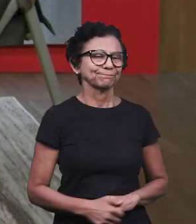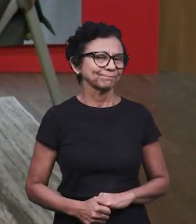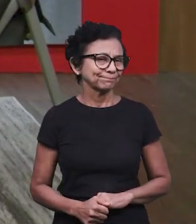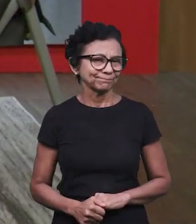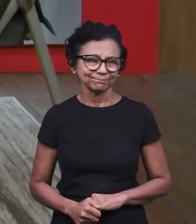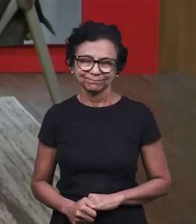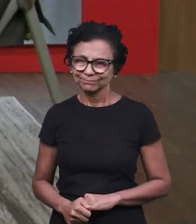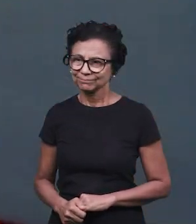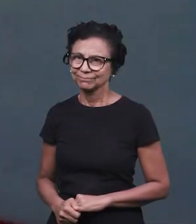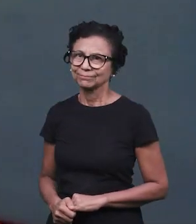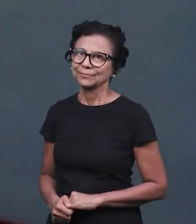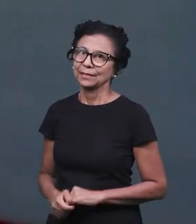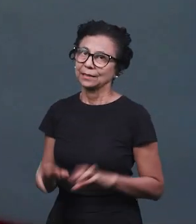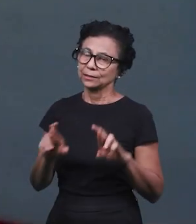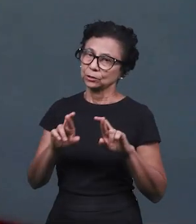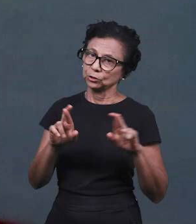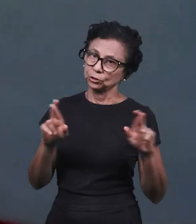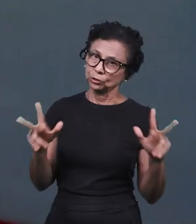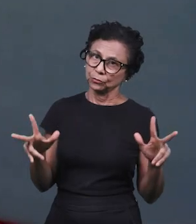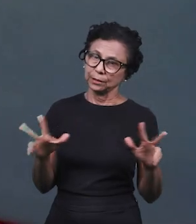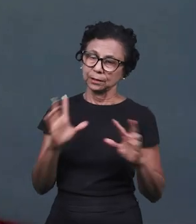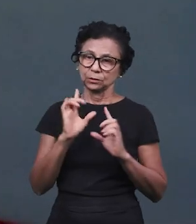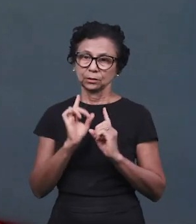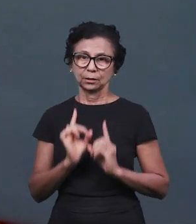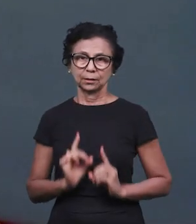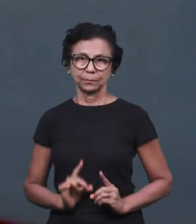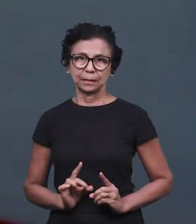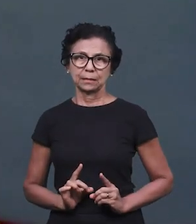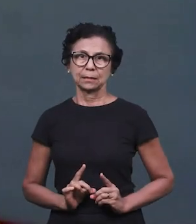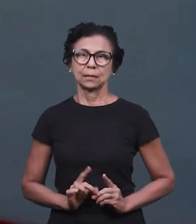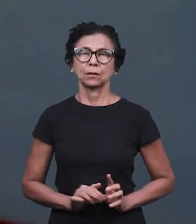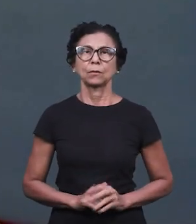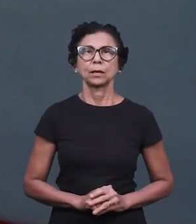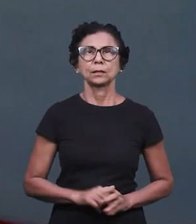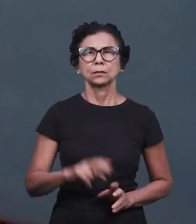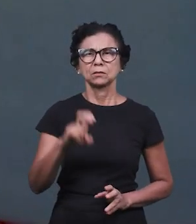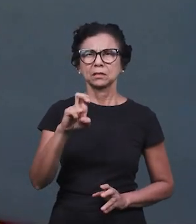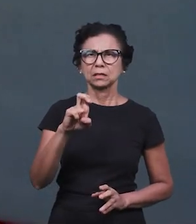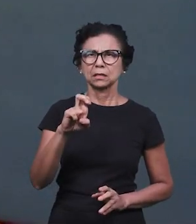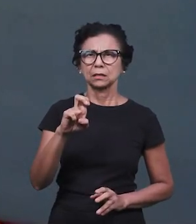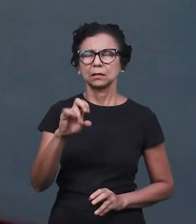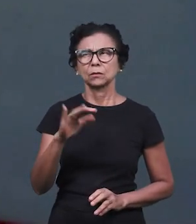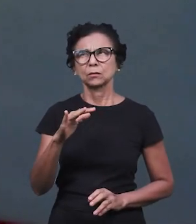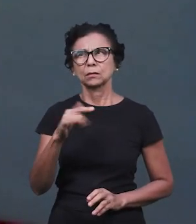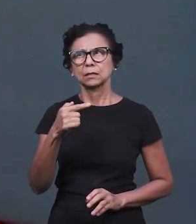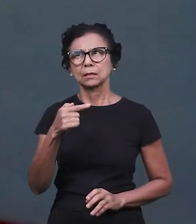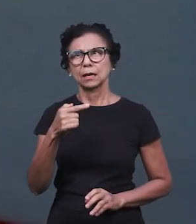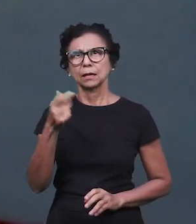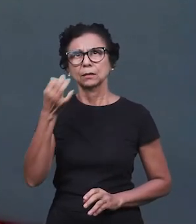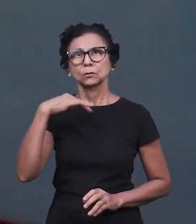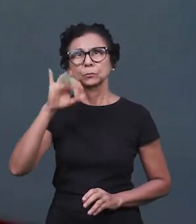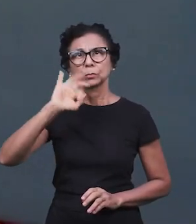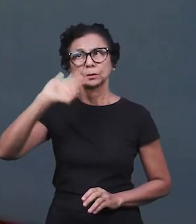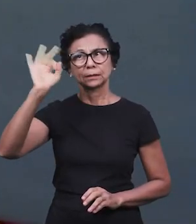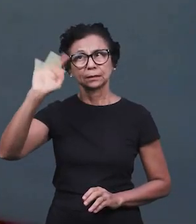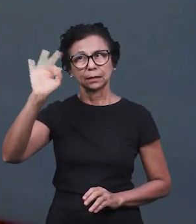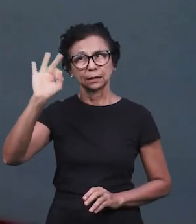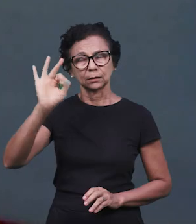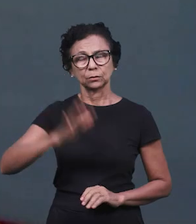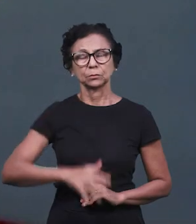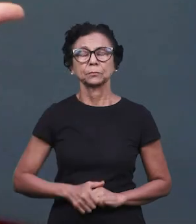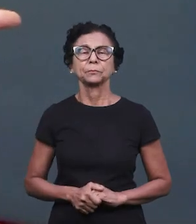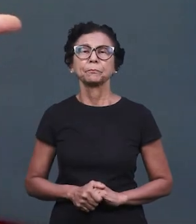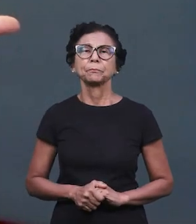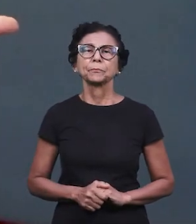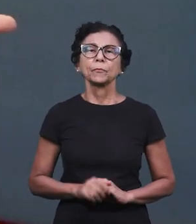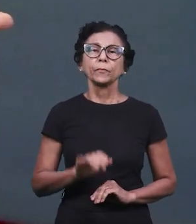incidência dos transtornos depressivos. Ele está em torno de 5% a 7%. E ele é mais frequente no homem. Quando esse diagnóstico é